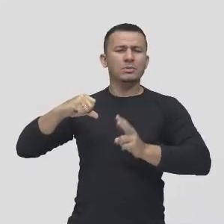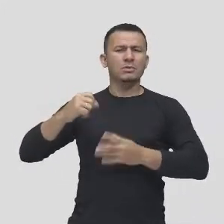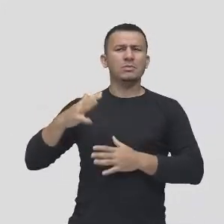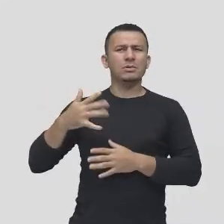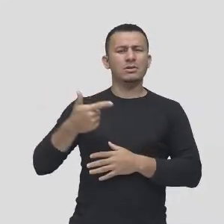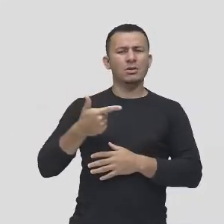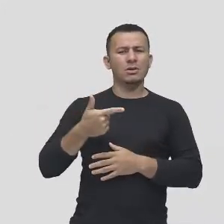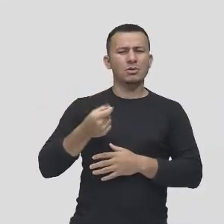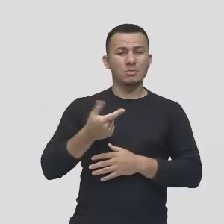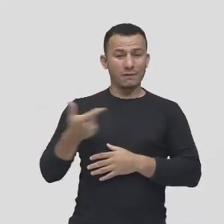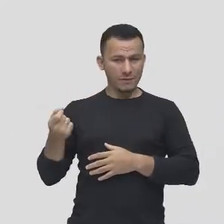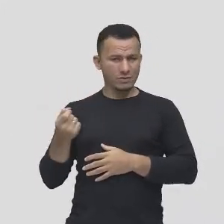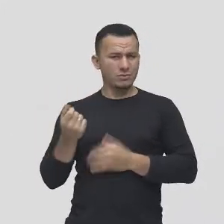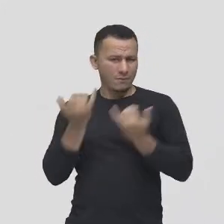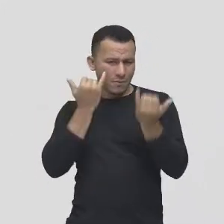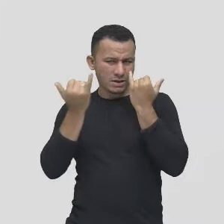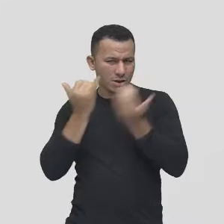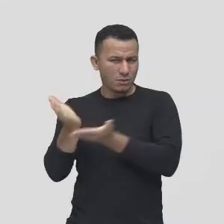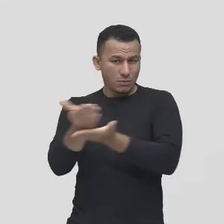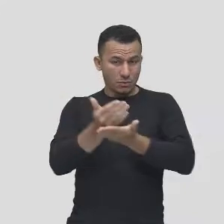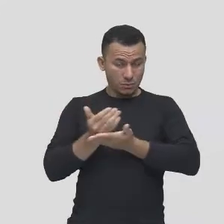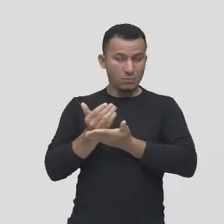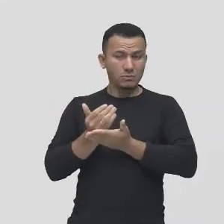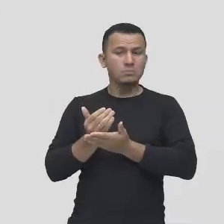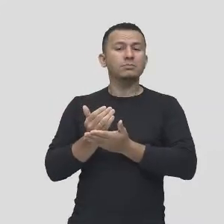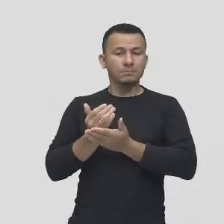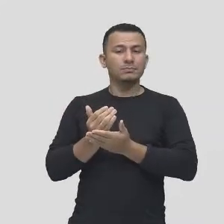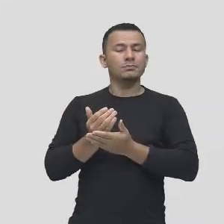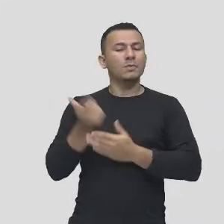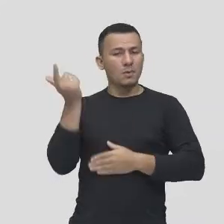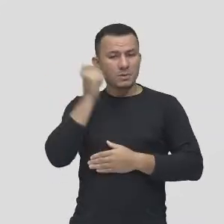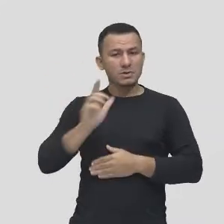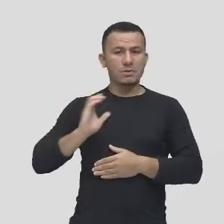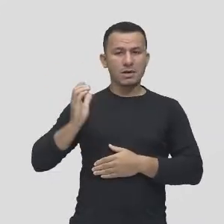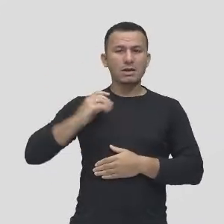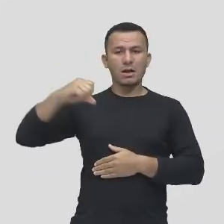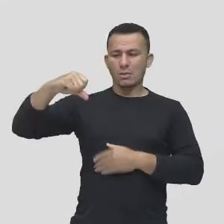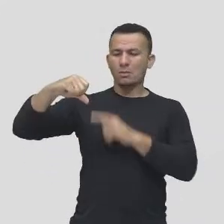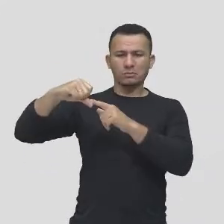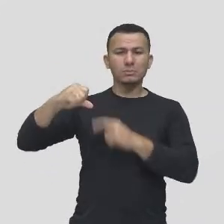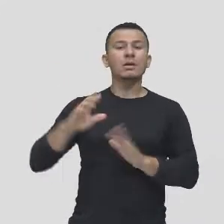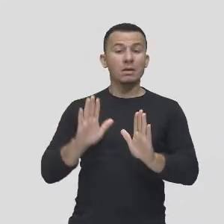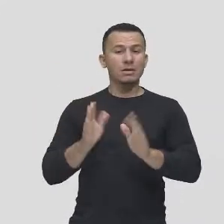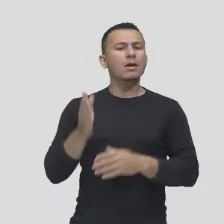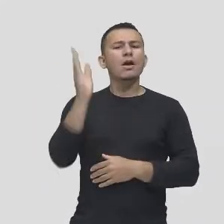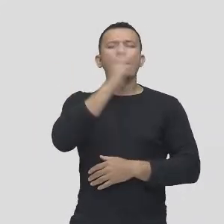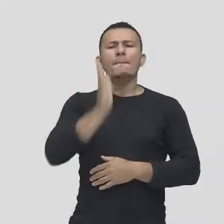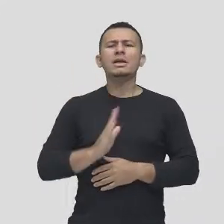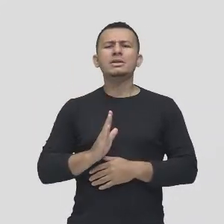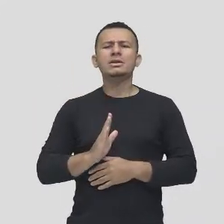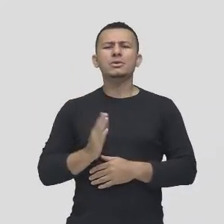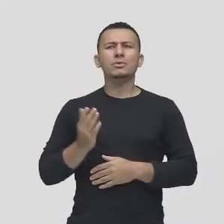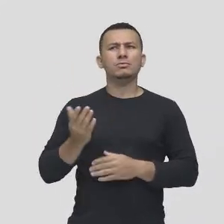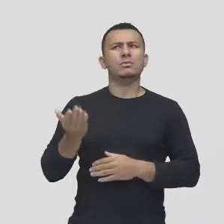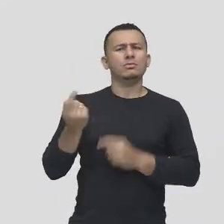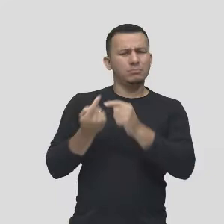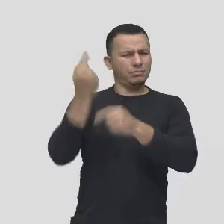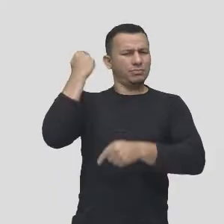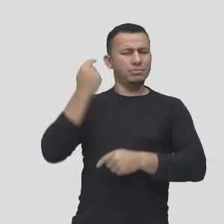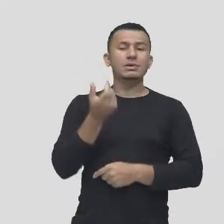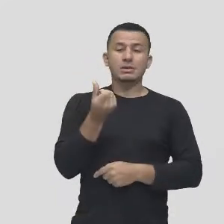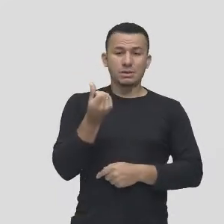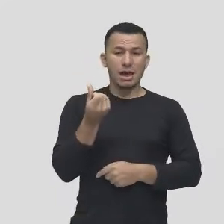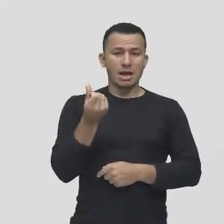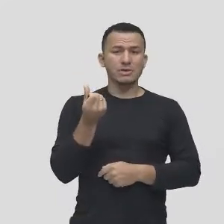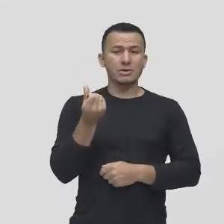de 2020, ok? E o Canadá tem se segurado aí. O Brasil, por exemplo, chegou a ser a 6ª maior, né,